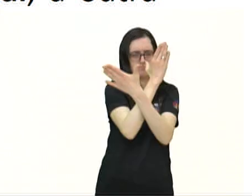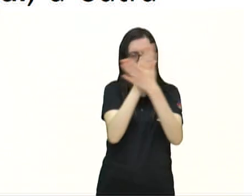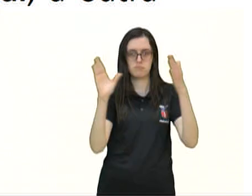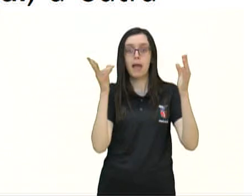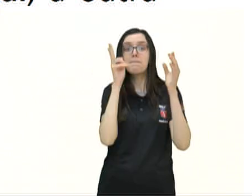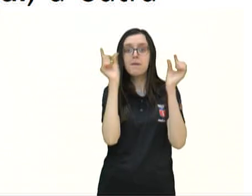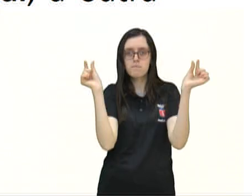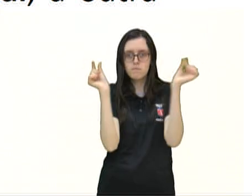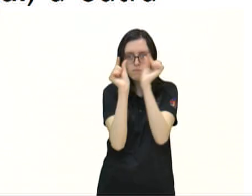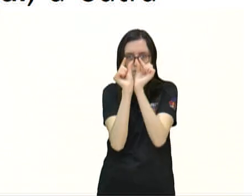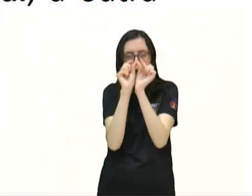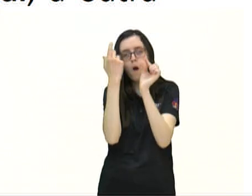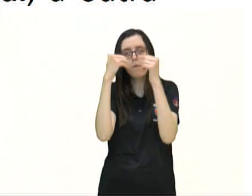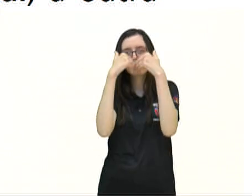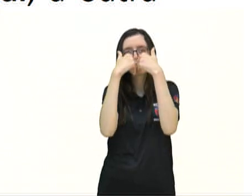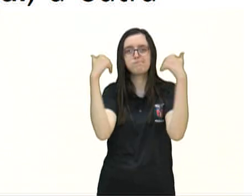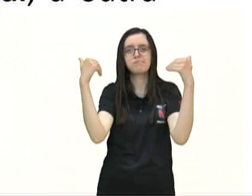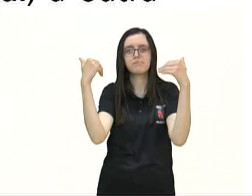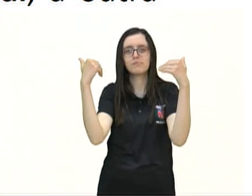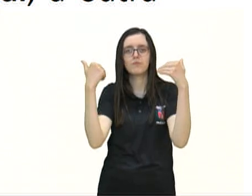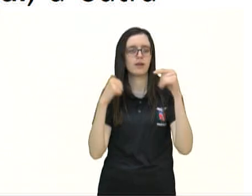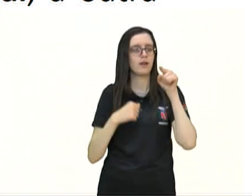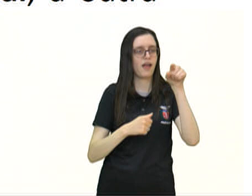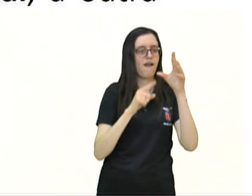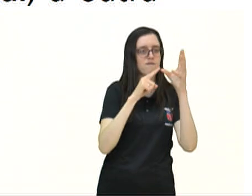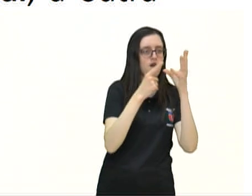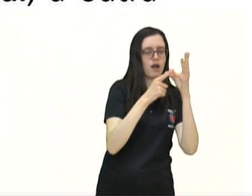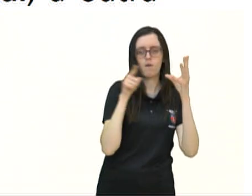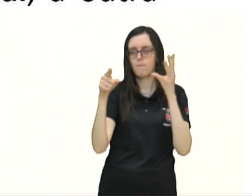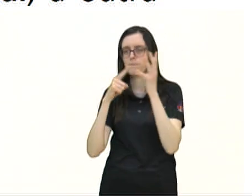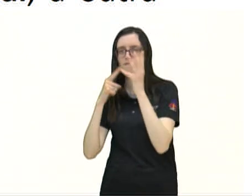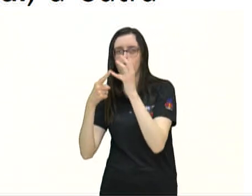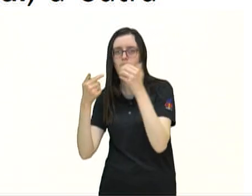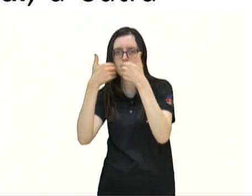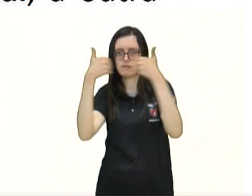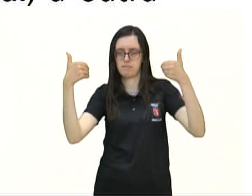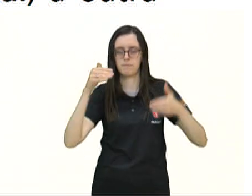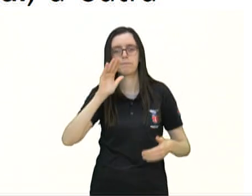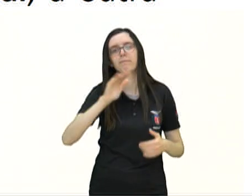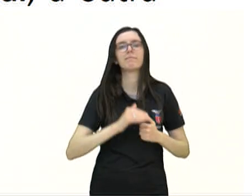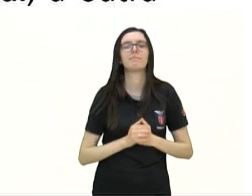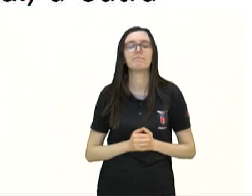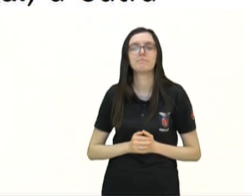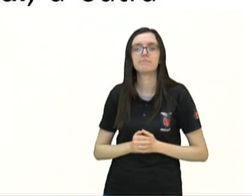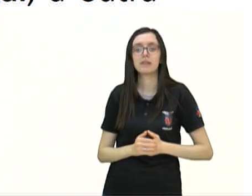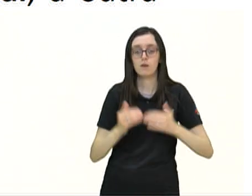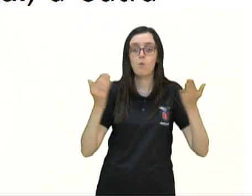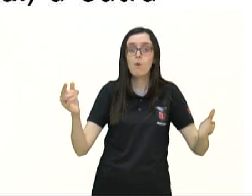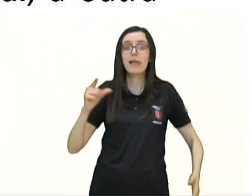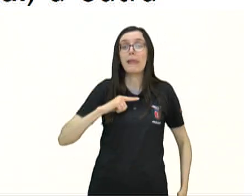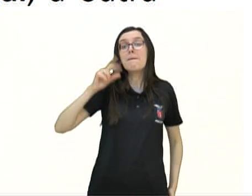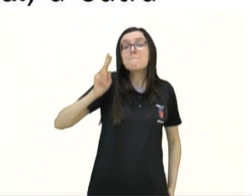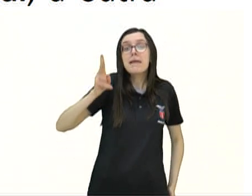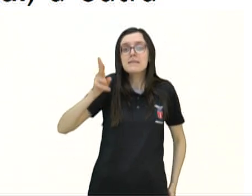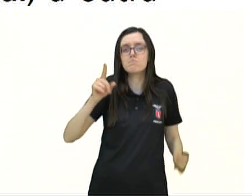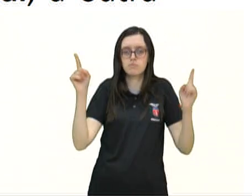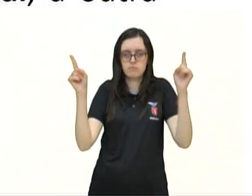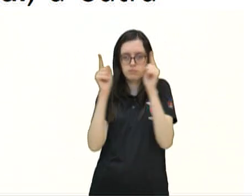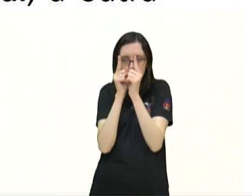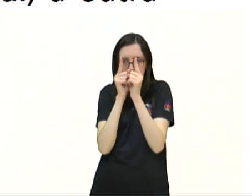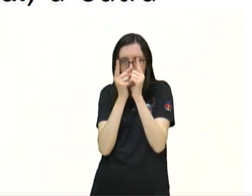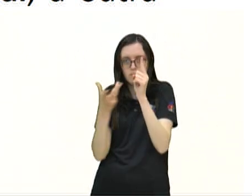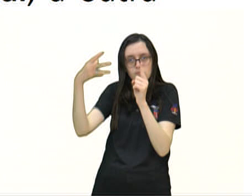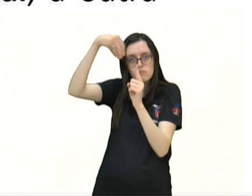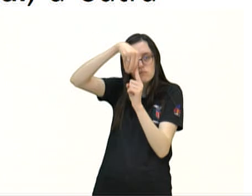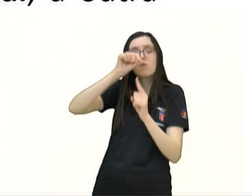pode ficar na mesma sílaba, ou vai ficar em sílabas separadas. Quando ela fica na mesma sílaba, nós